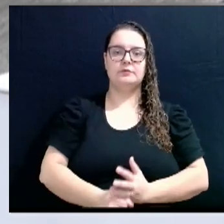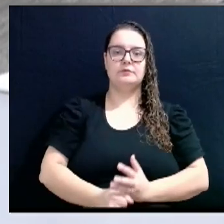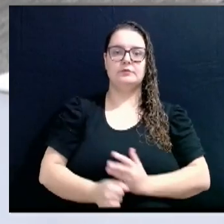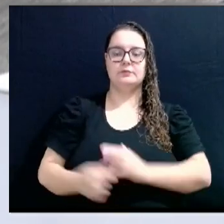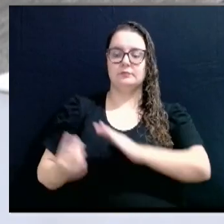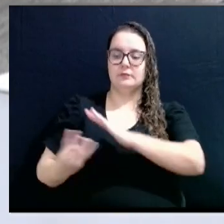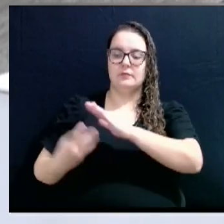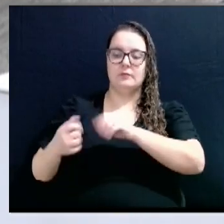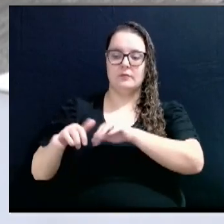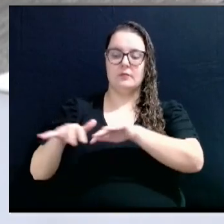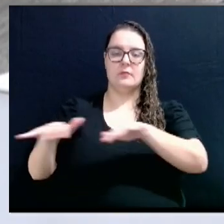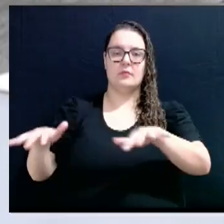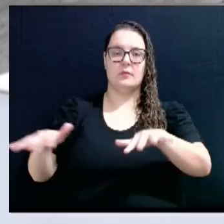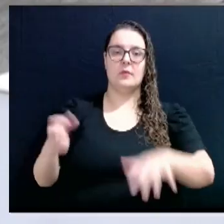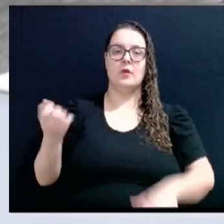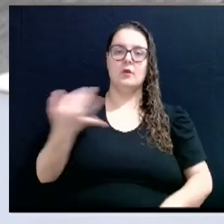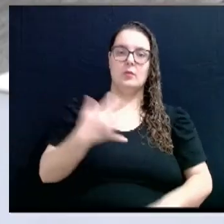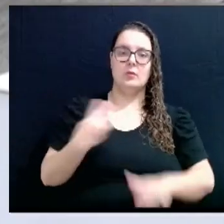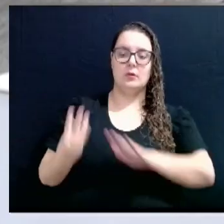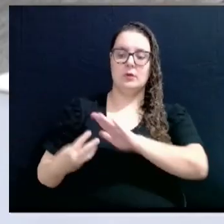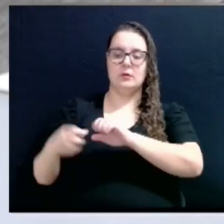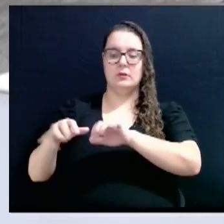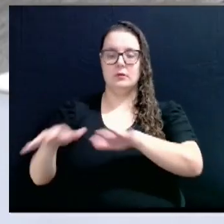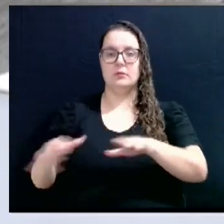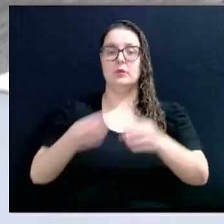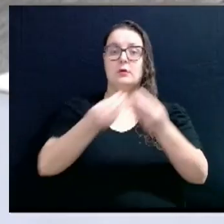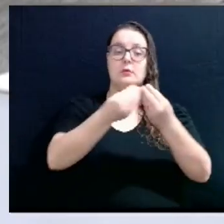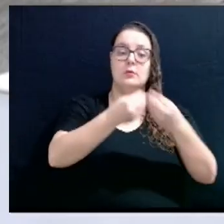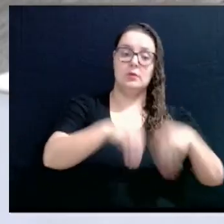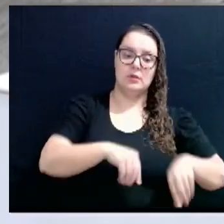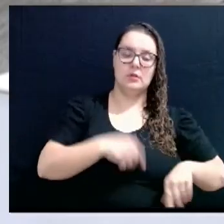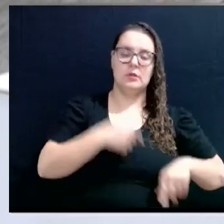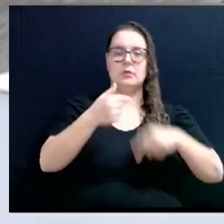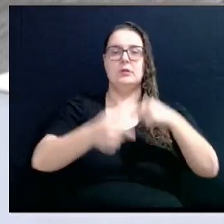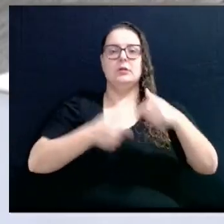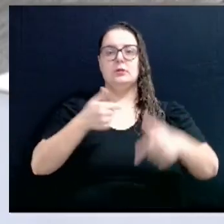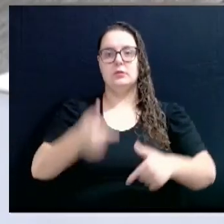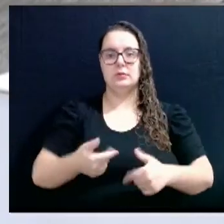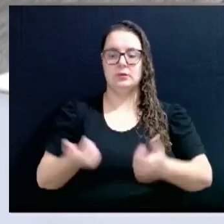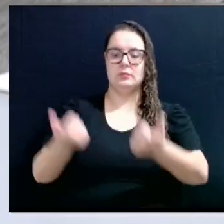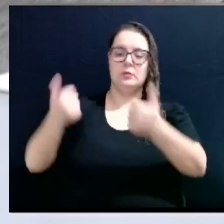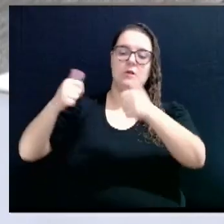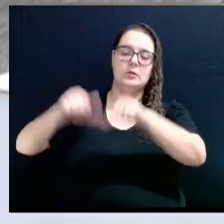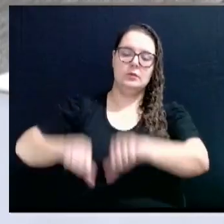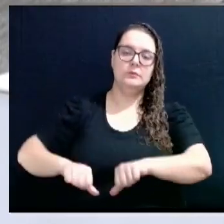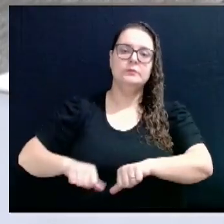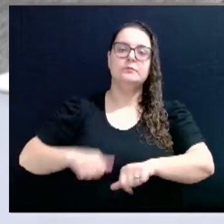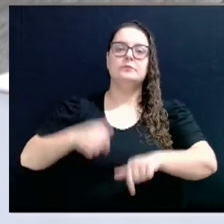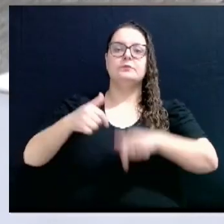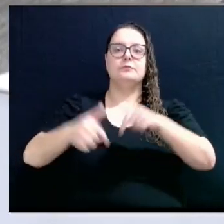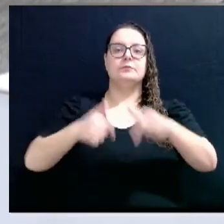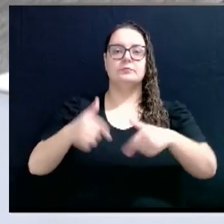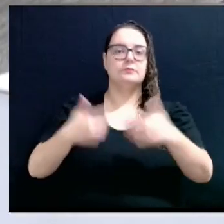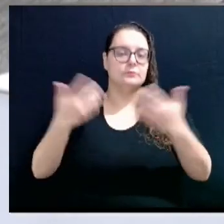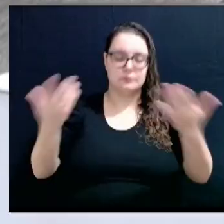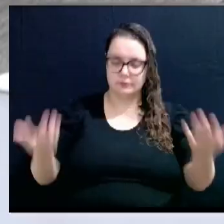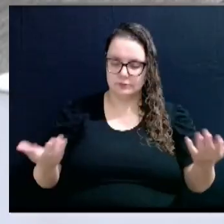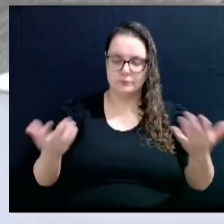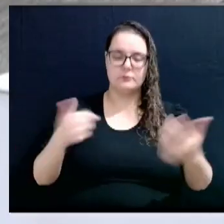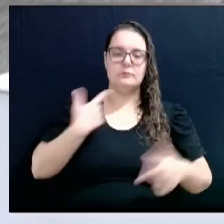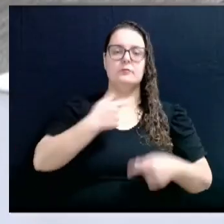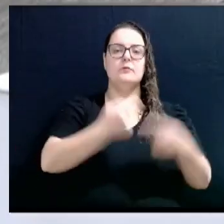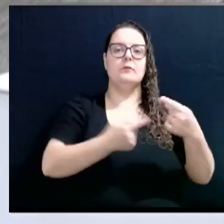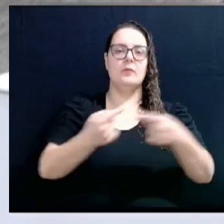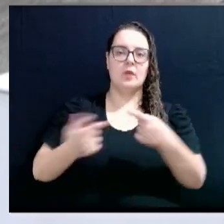quanto a terceirização precariza o trabalho, prejudica também os trabalhadores, enfim. Então, a gente vai debater